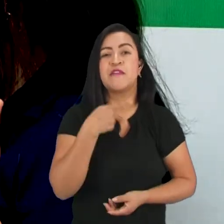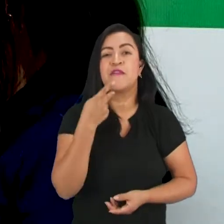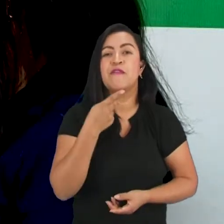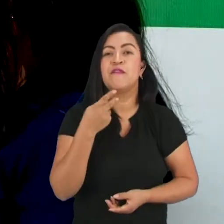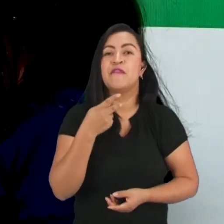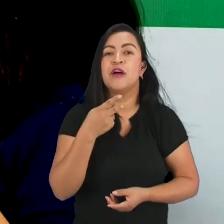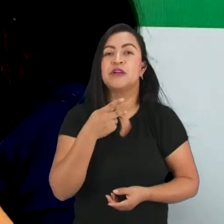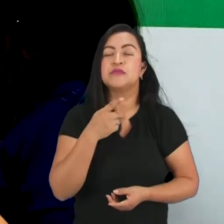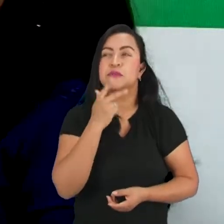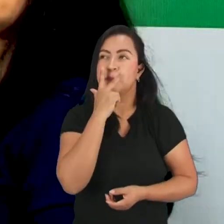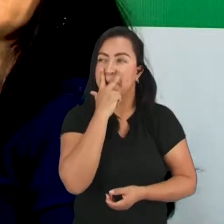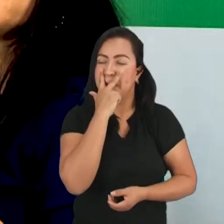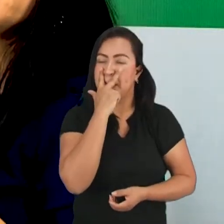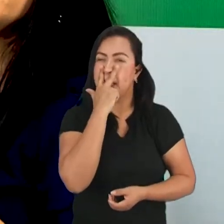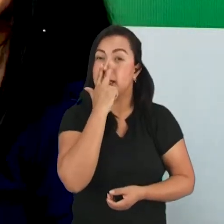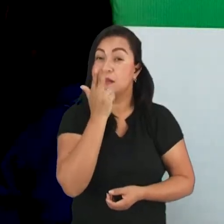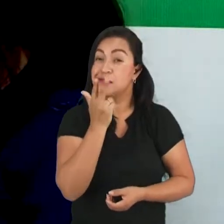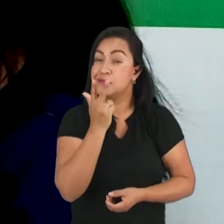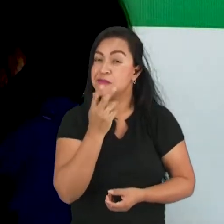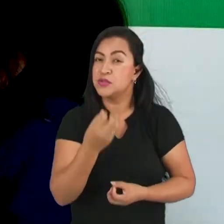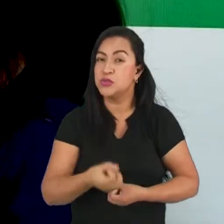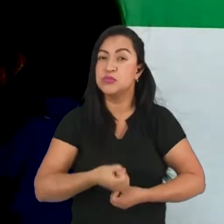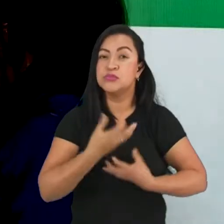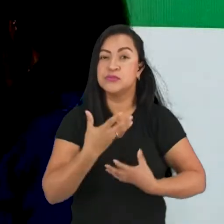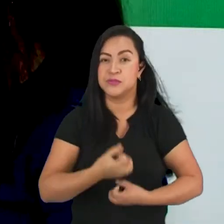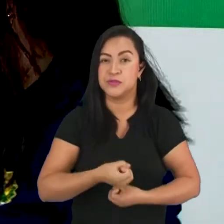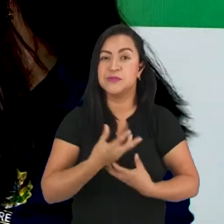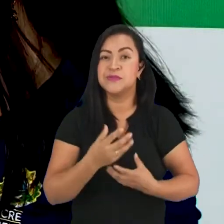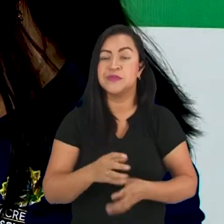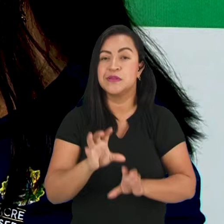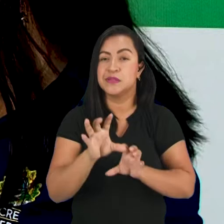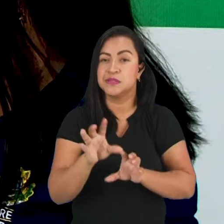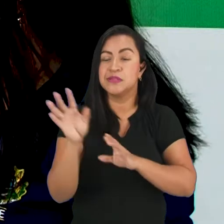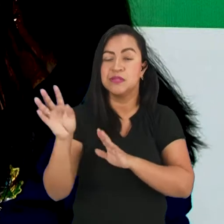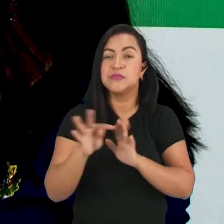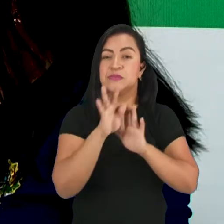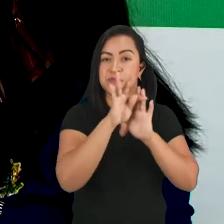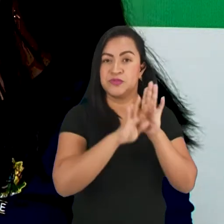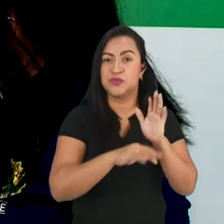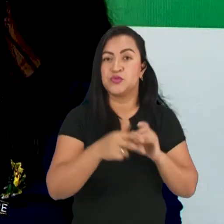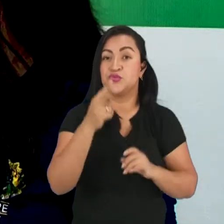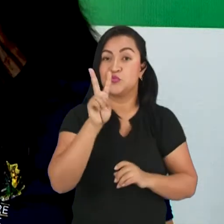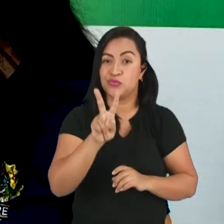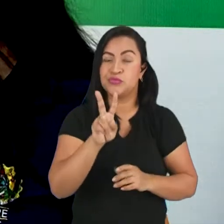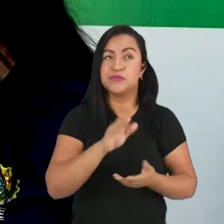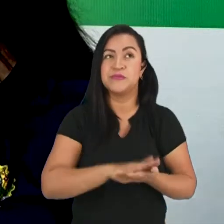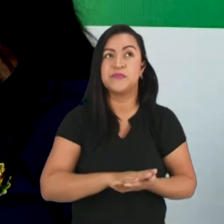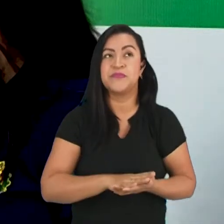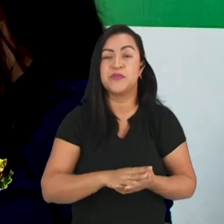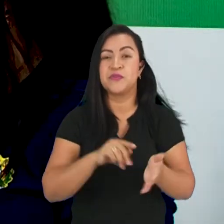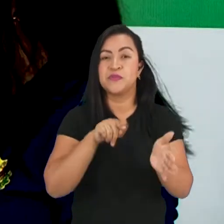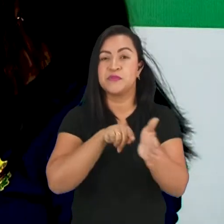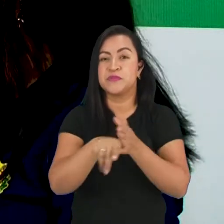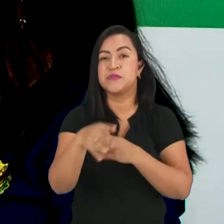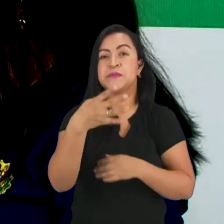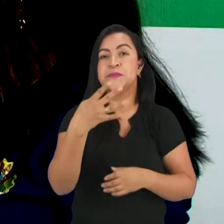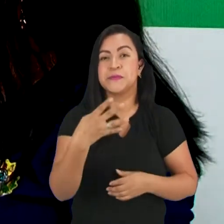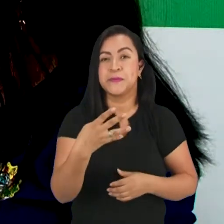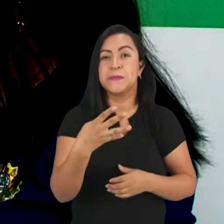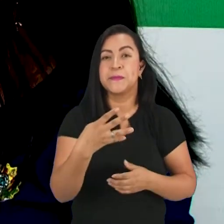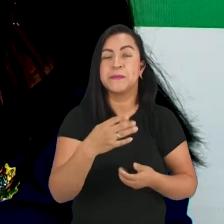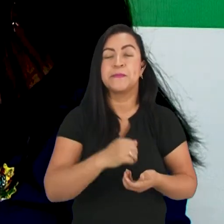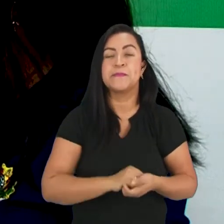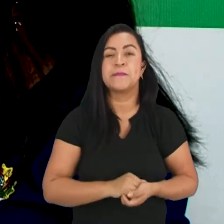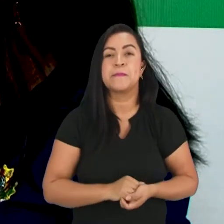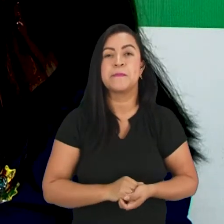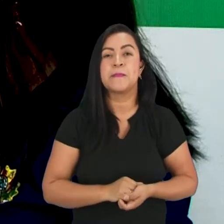forma parecida com a de um poema, tá bom? Que é exatamente esse texto aqui. Vamos para a questão 4. Vamos lá.